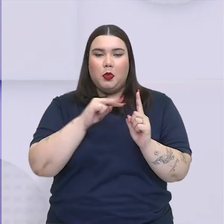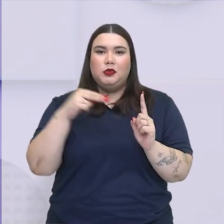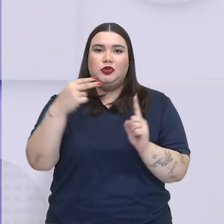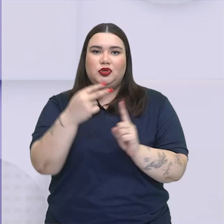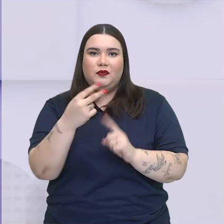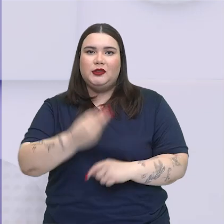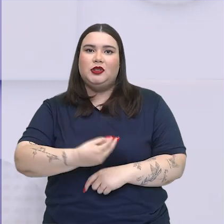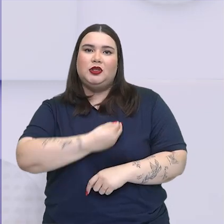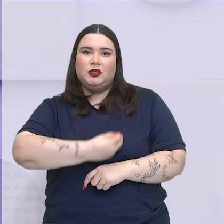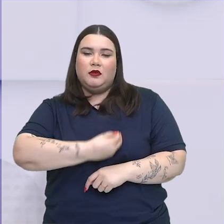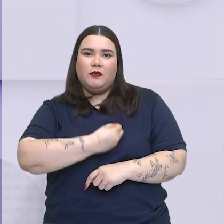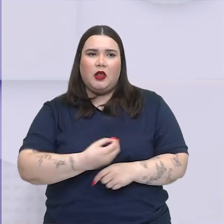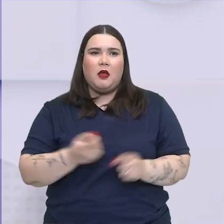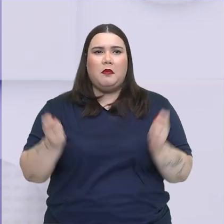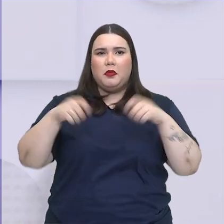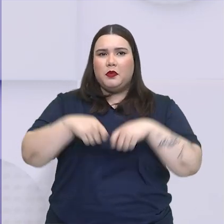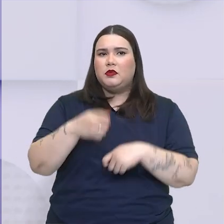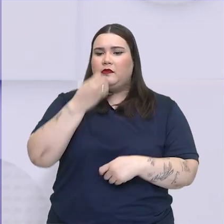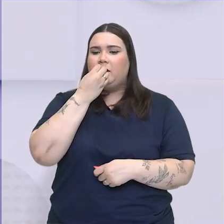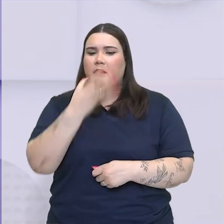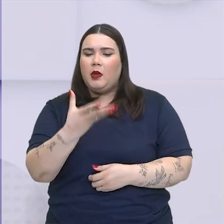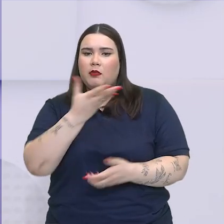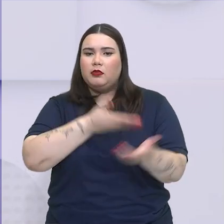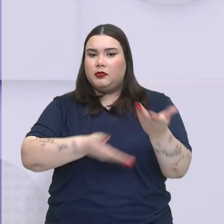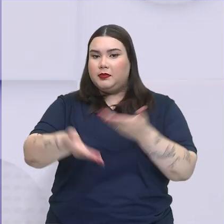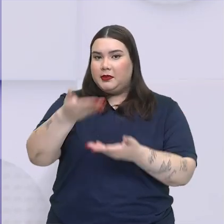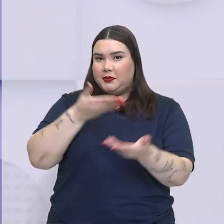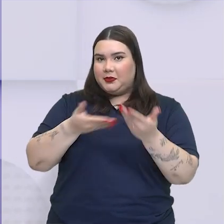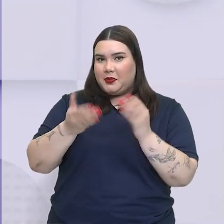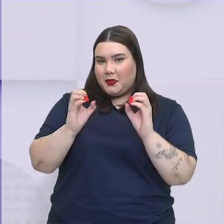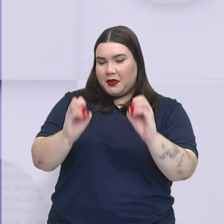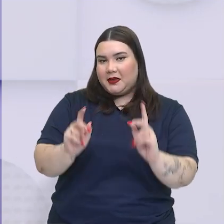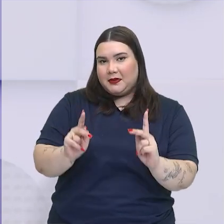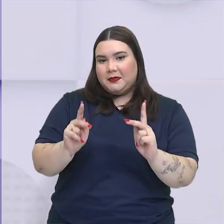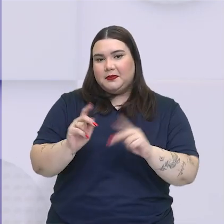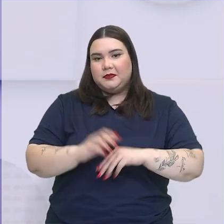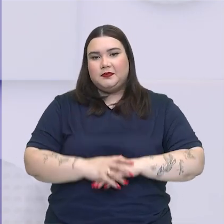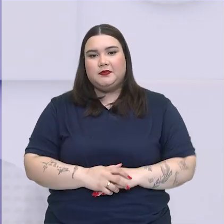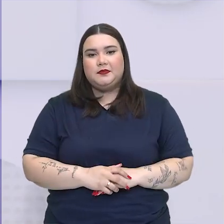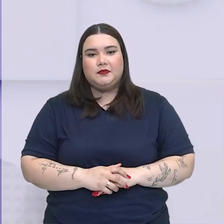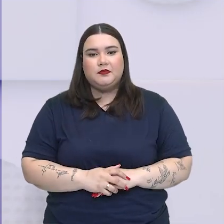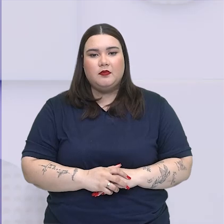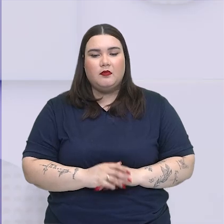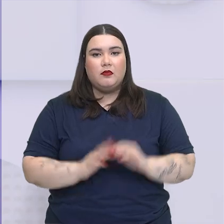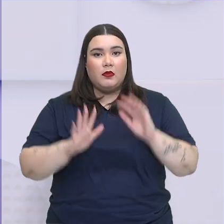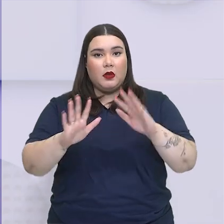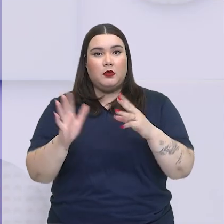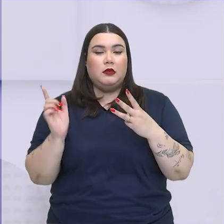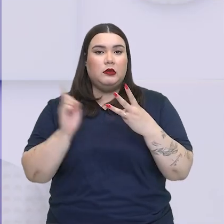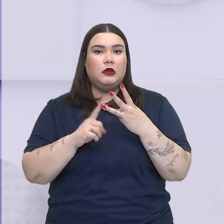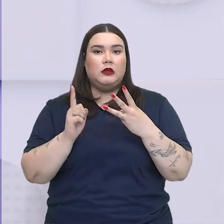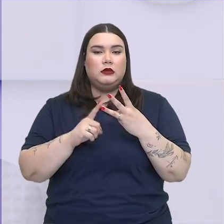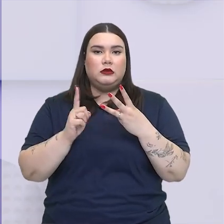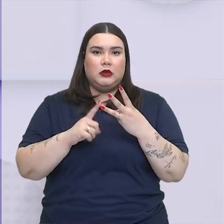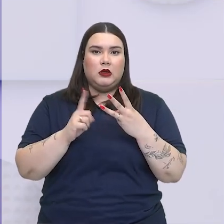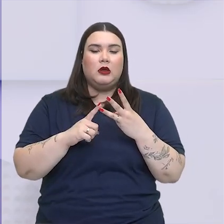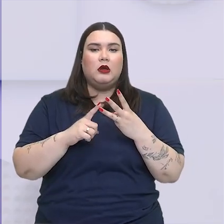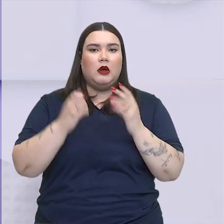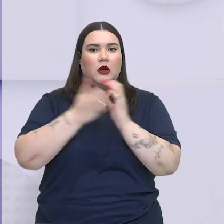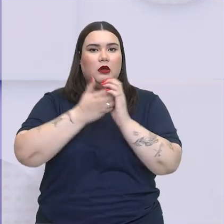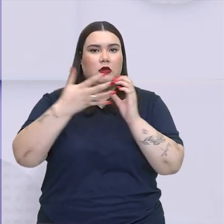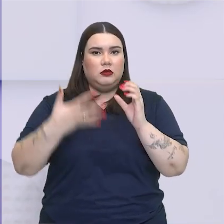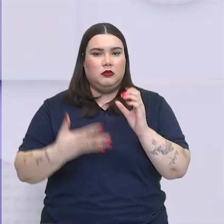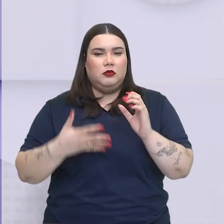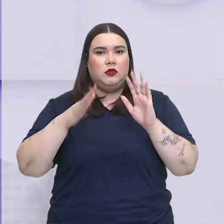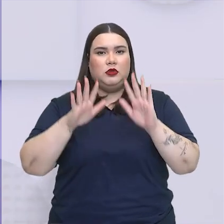com cuidado, com bem viver, com equilíbrio. Ok? Então, agora temos uma terceira dimensão. Já falei